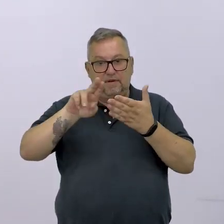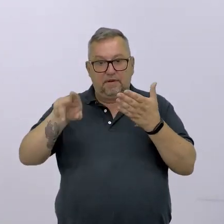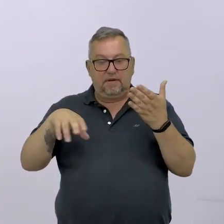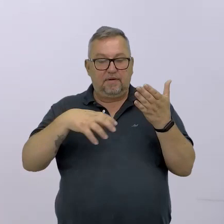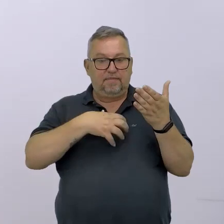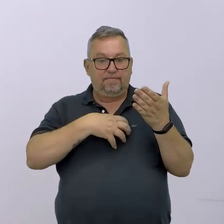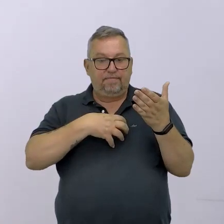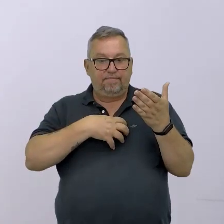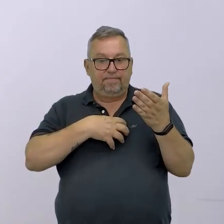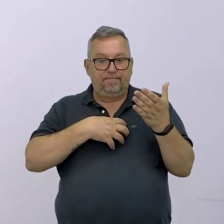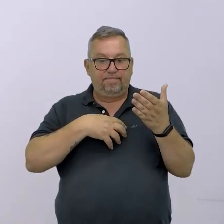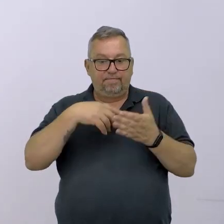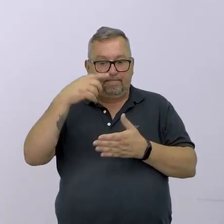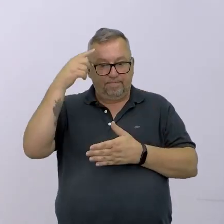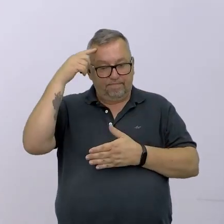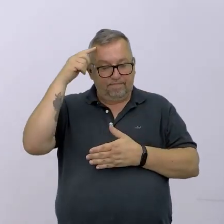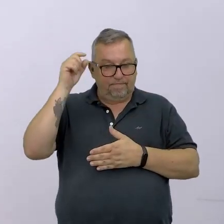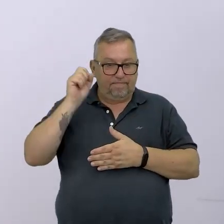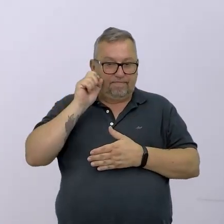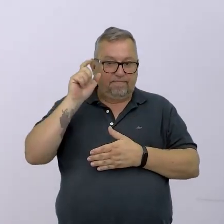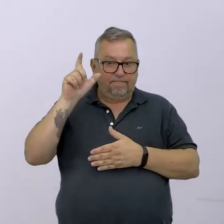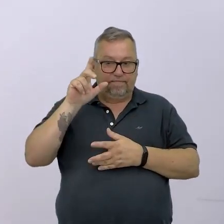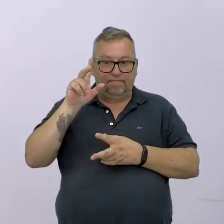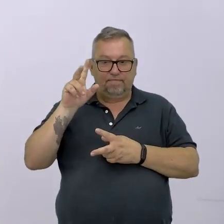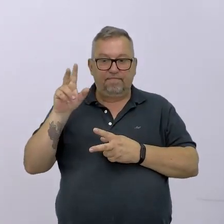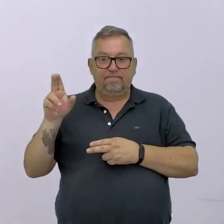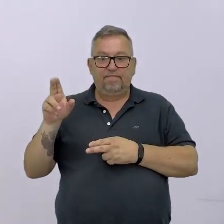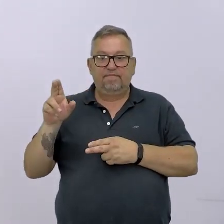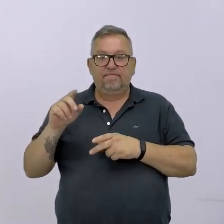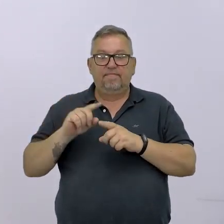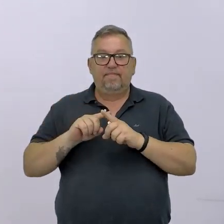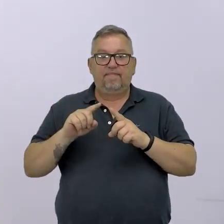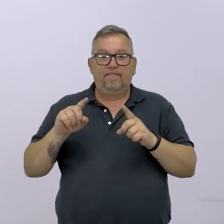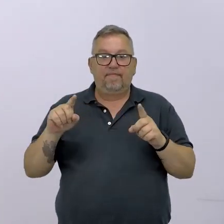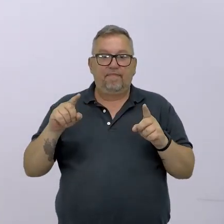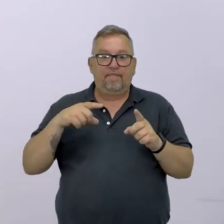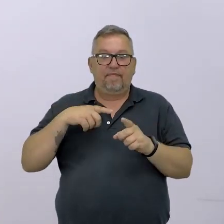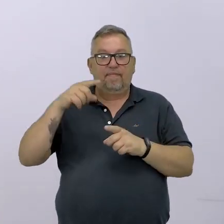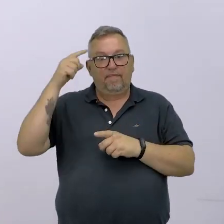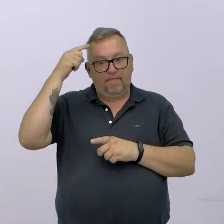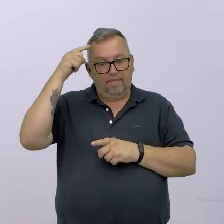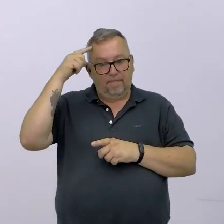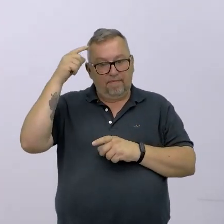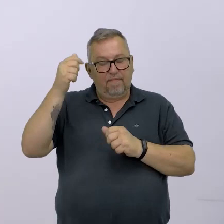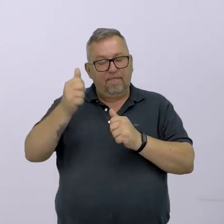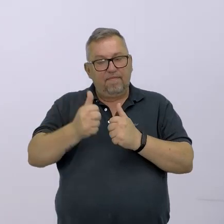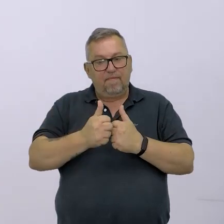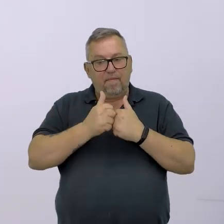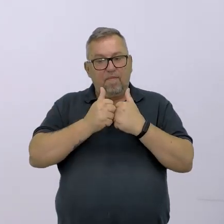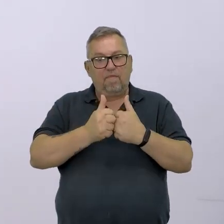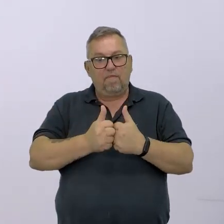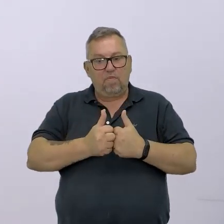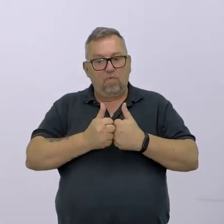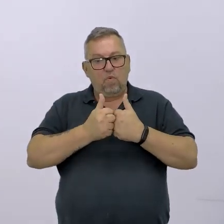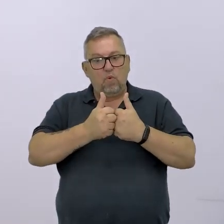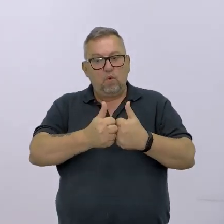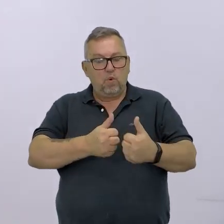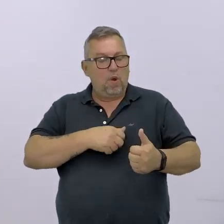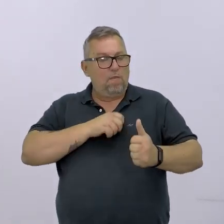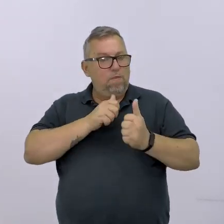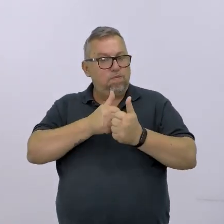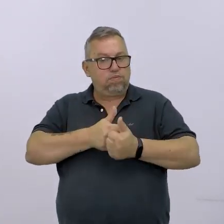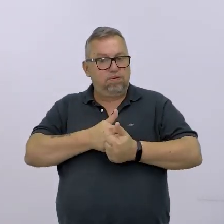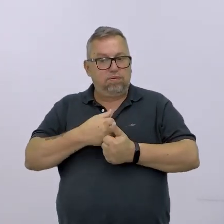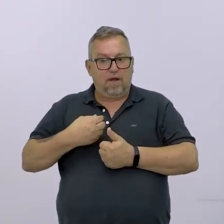eu posso pensar acordado, eu posso pensar dormindo, mas esse pensar ele me acompanha o tempo inteiro durante a